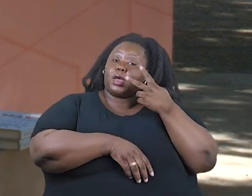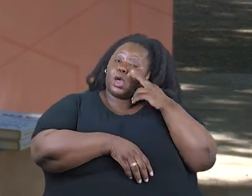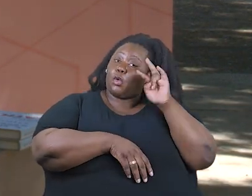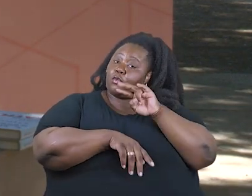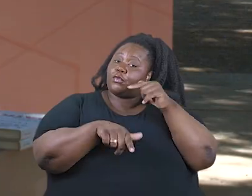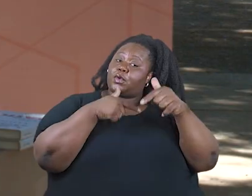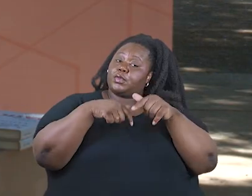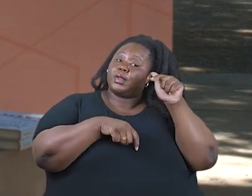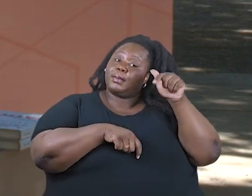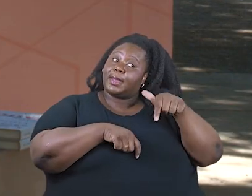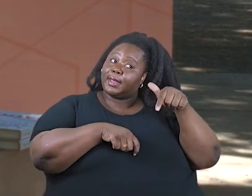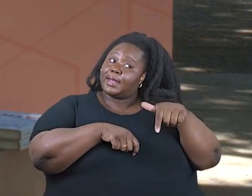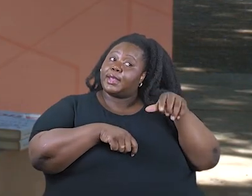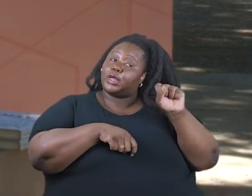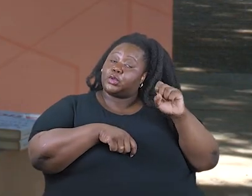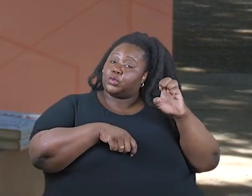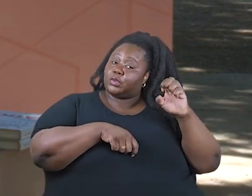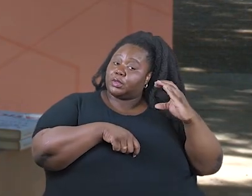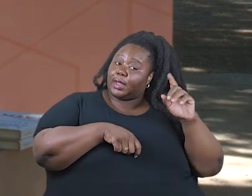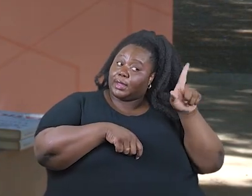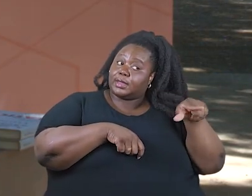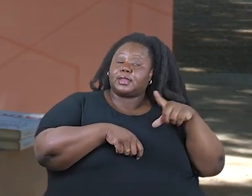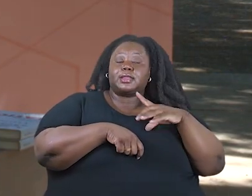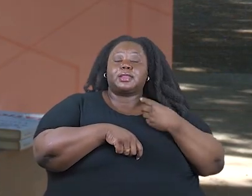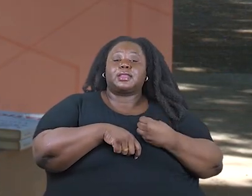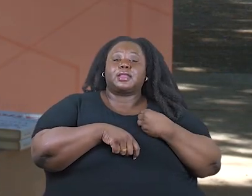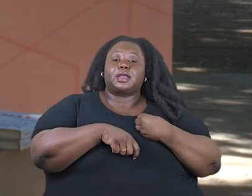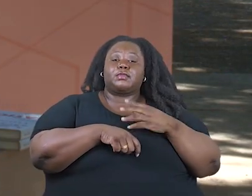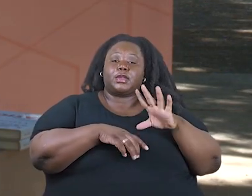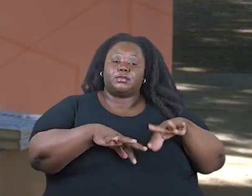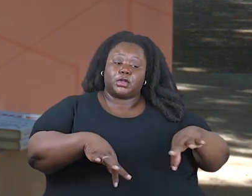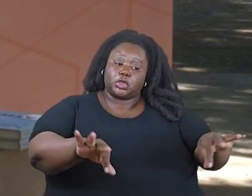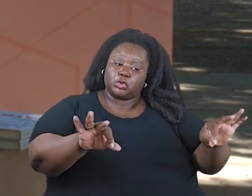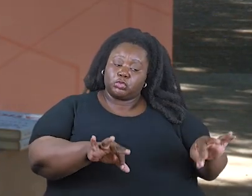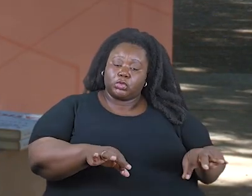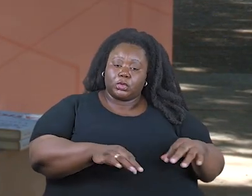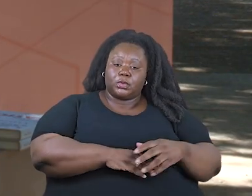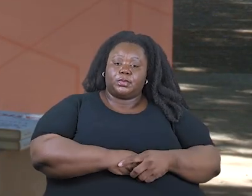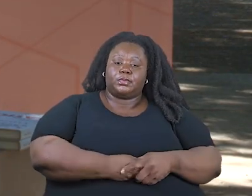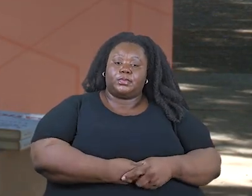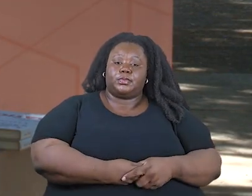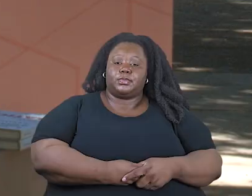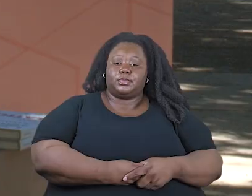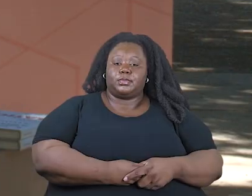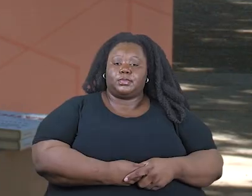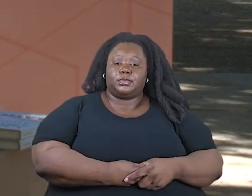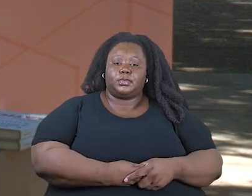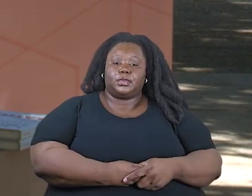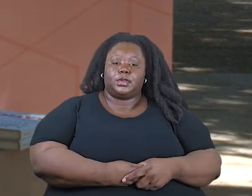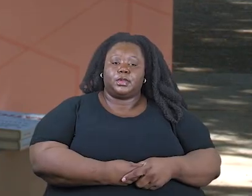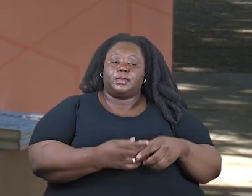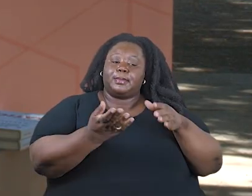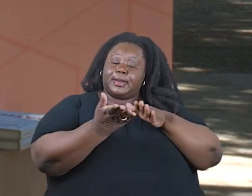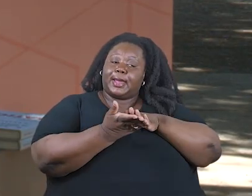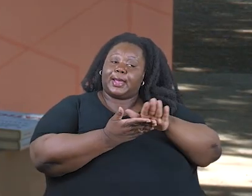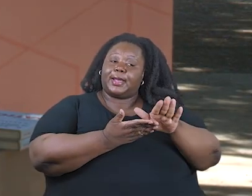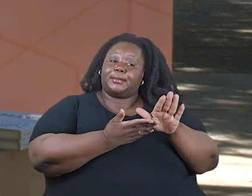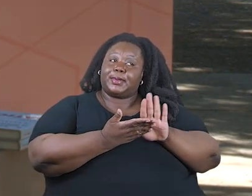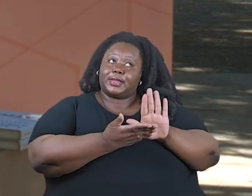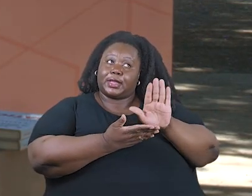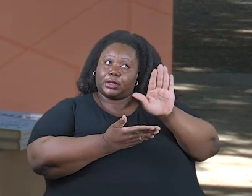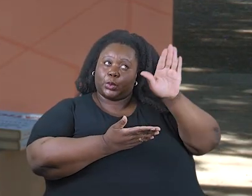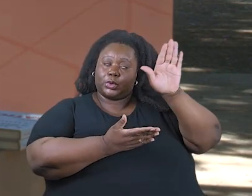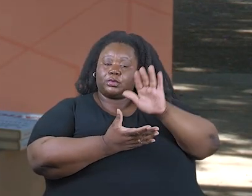trabalho aqui no Sesc, ele estava direto no chão. Para passar pela escada rolante do Sesc